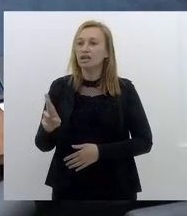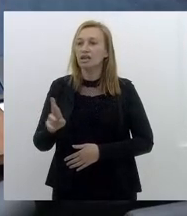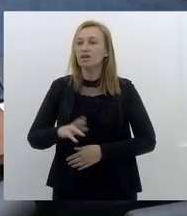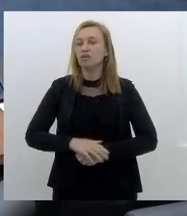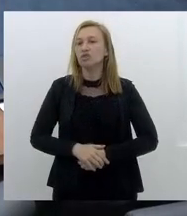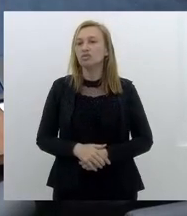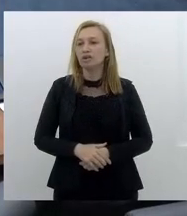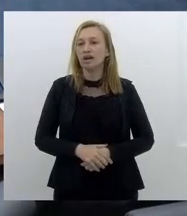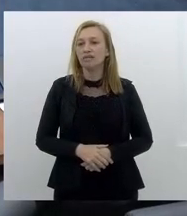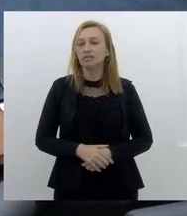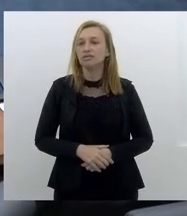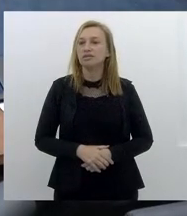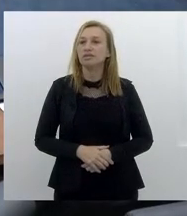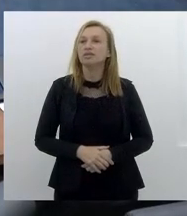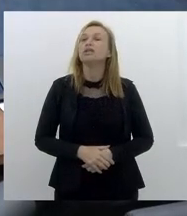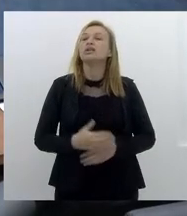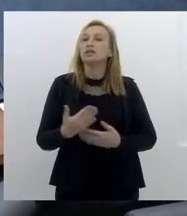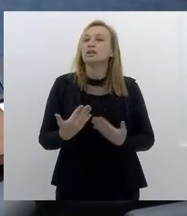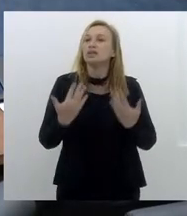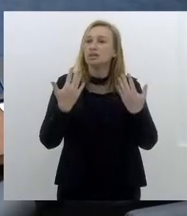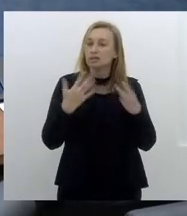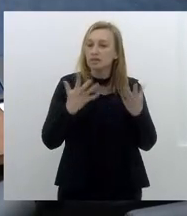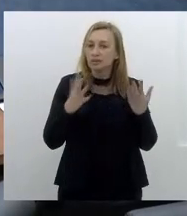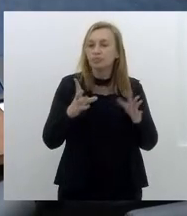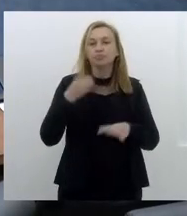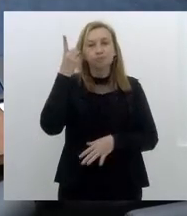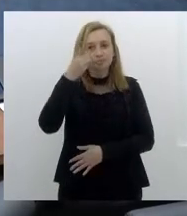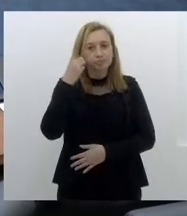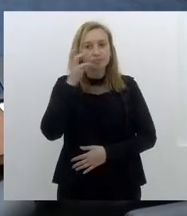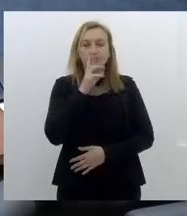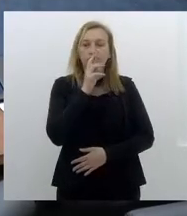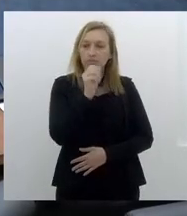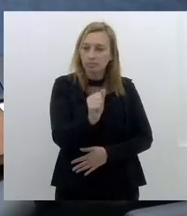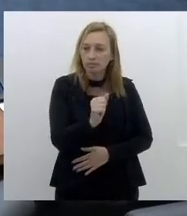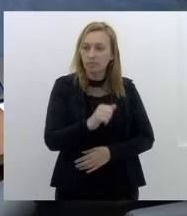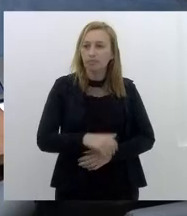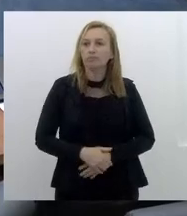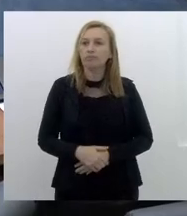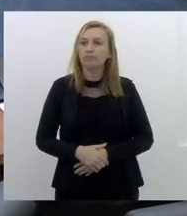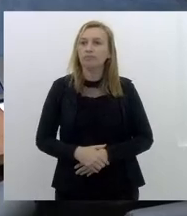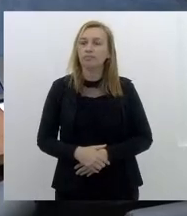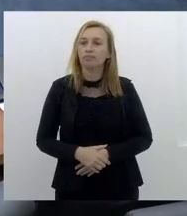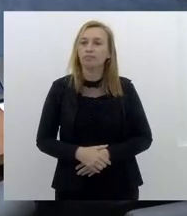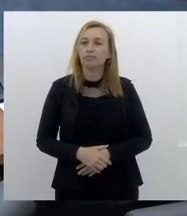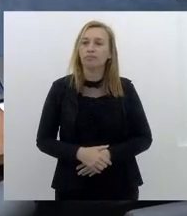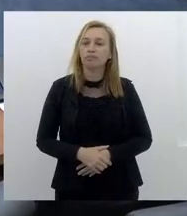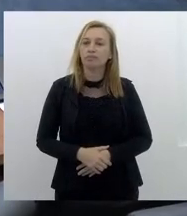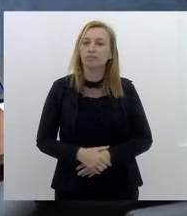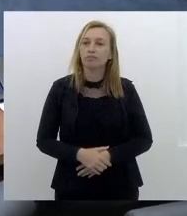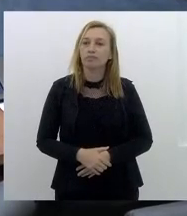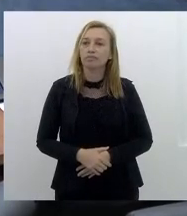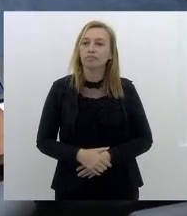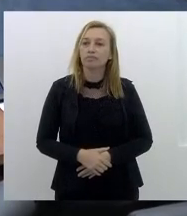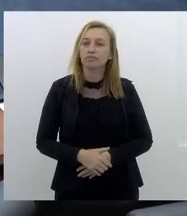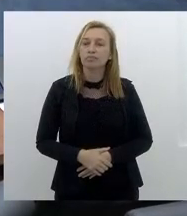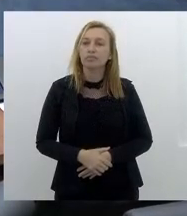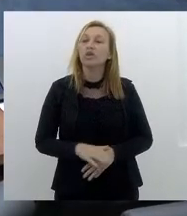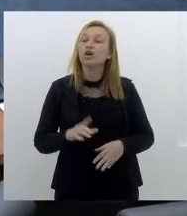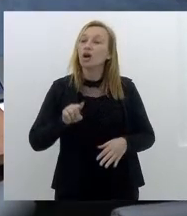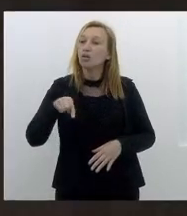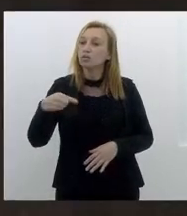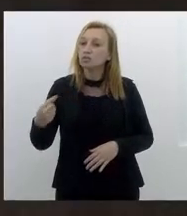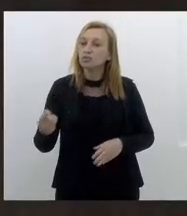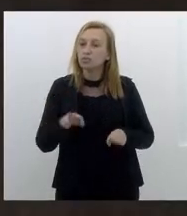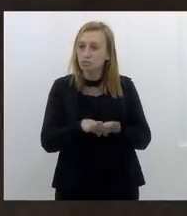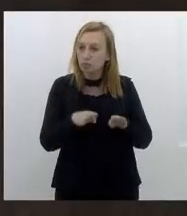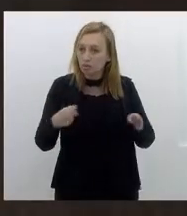é cumprimento Excelentíssimo Senhor Deputado Rodrigo Amorim estreia do o comprimento os demais